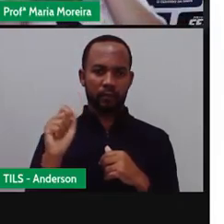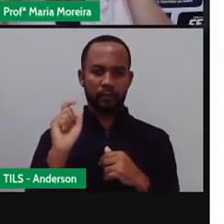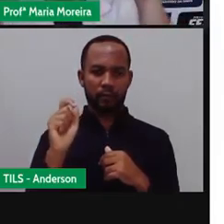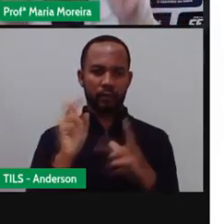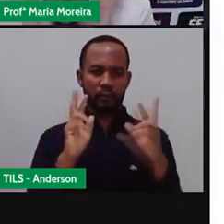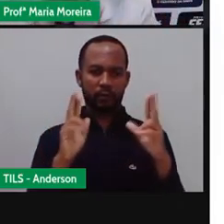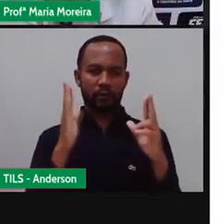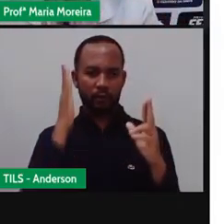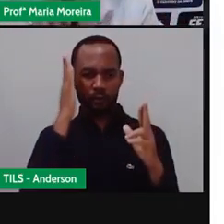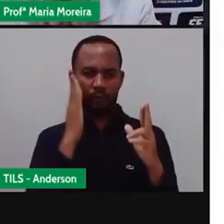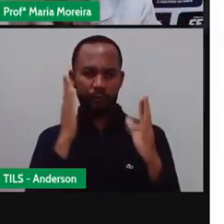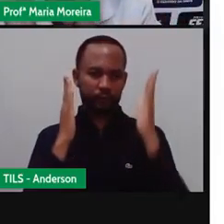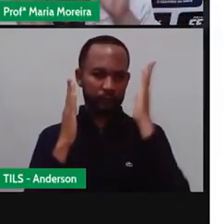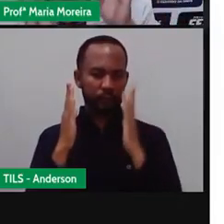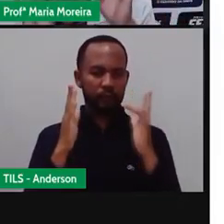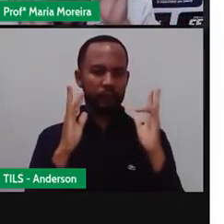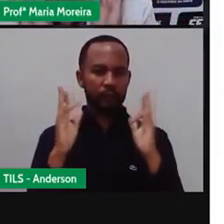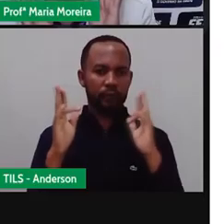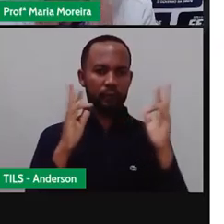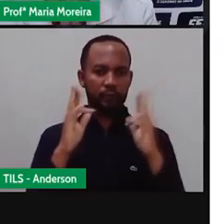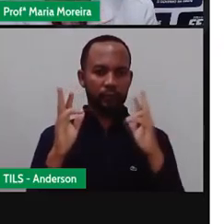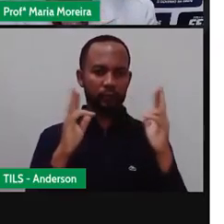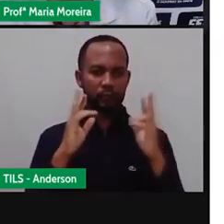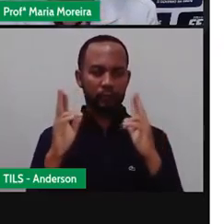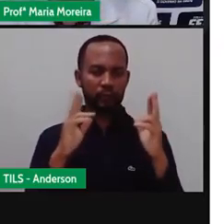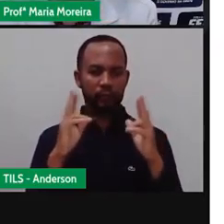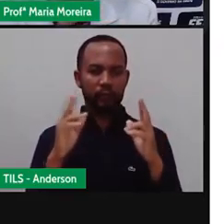Costumeiramente, os nossos lados, direito e esquerdo, eles são